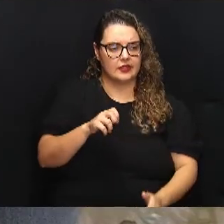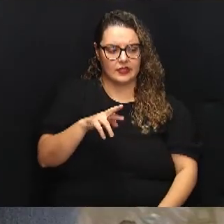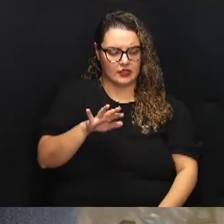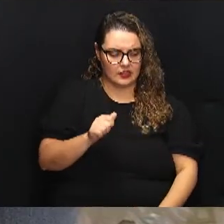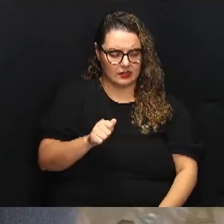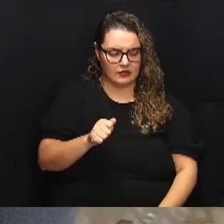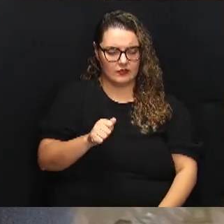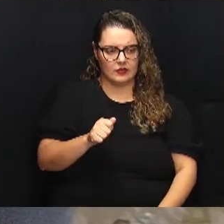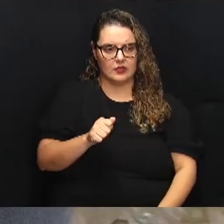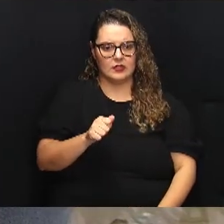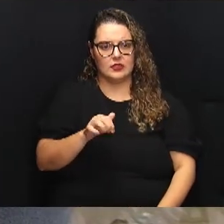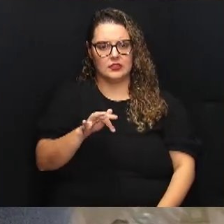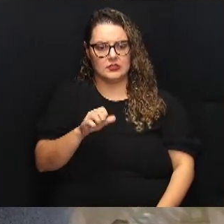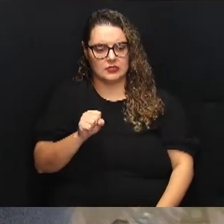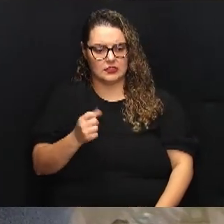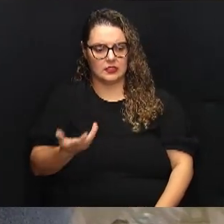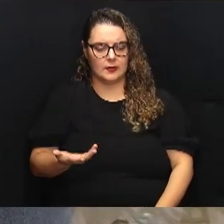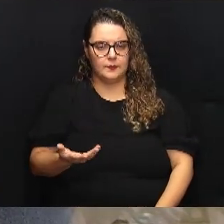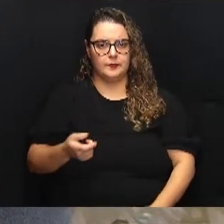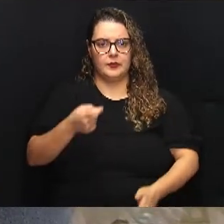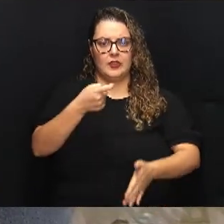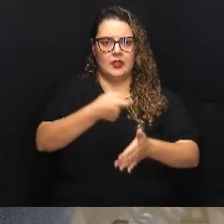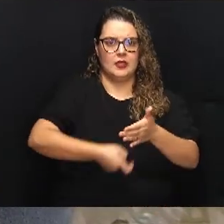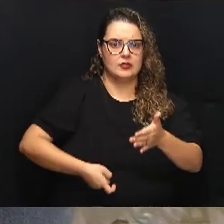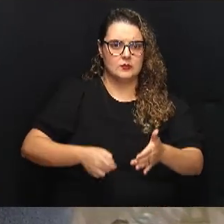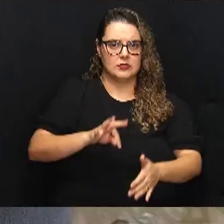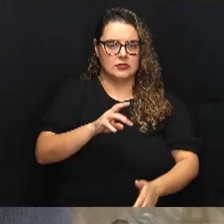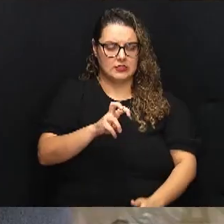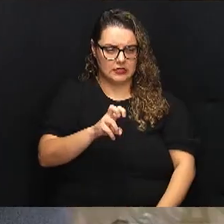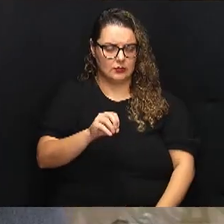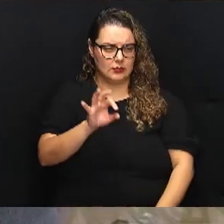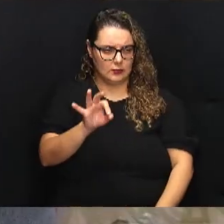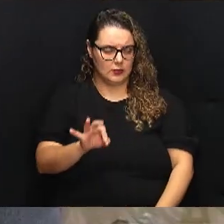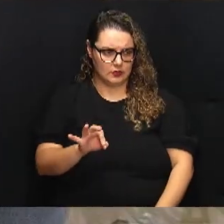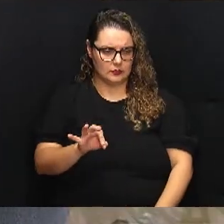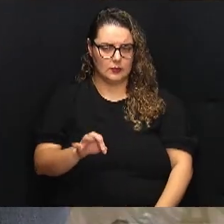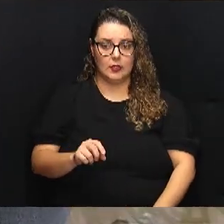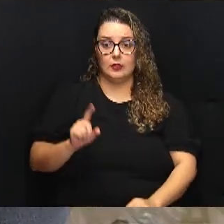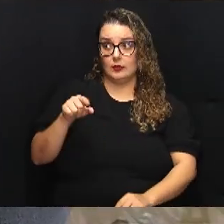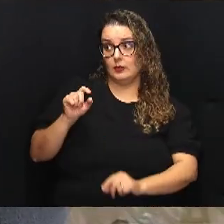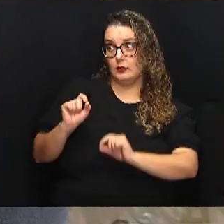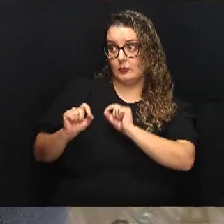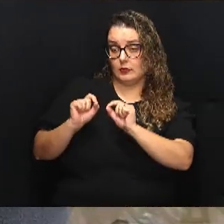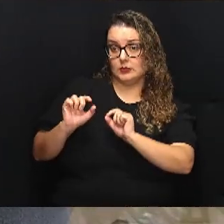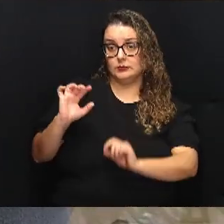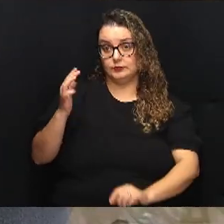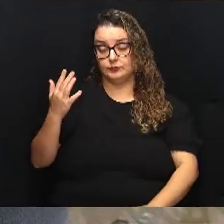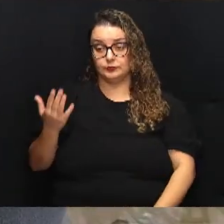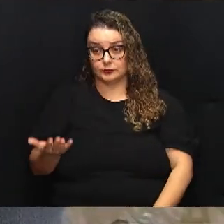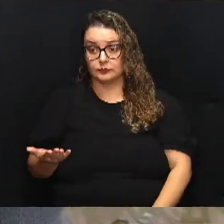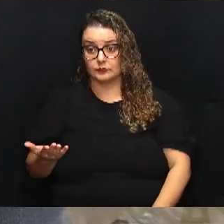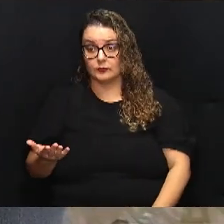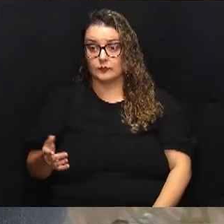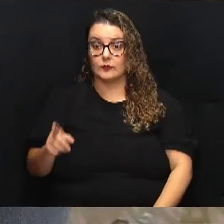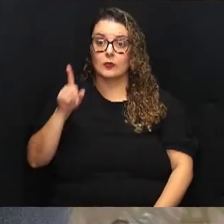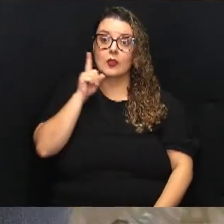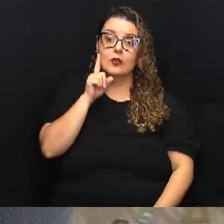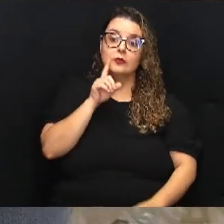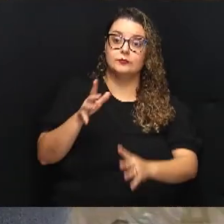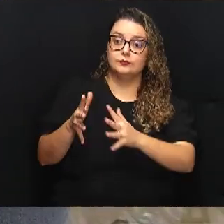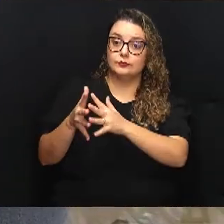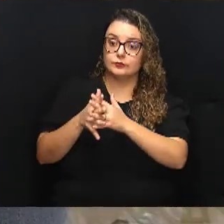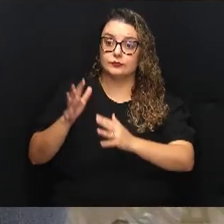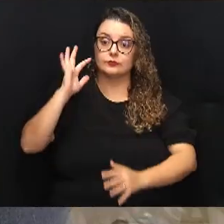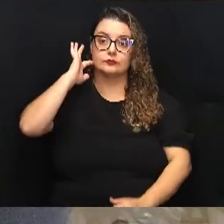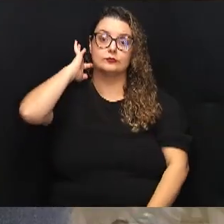produtos brasileiros nessa porcentagem de 50%? O que está acontecendo é que os Estados Unidos resolveram